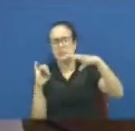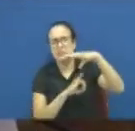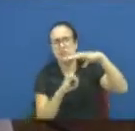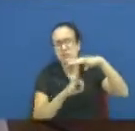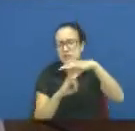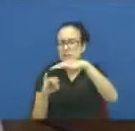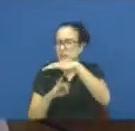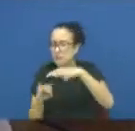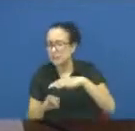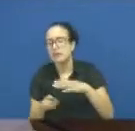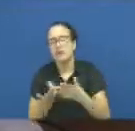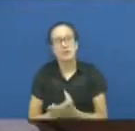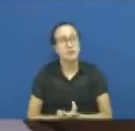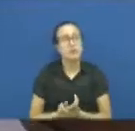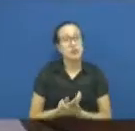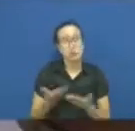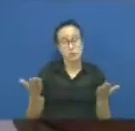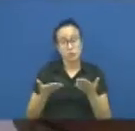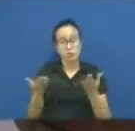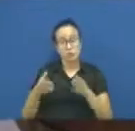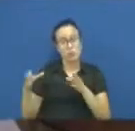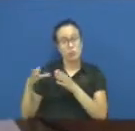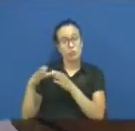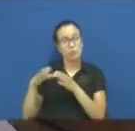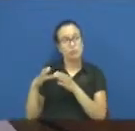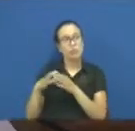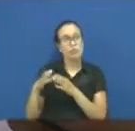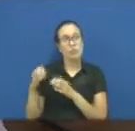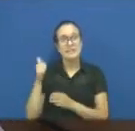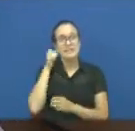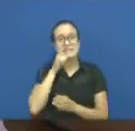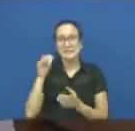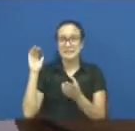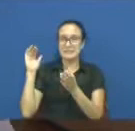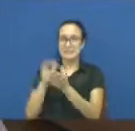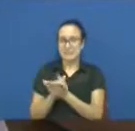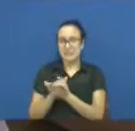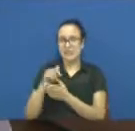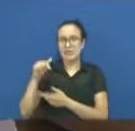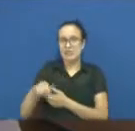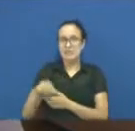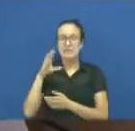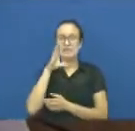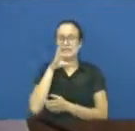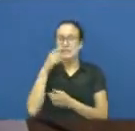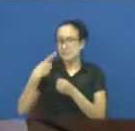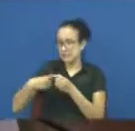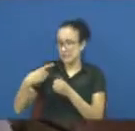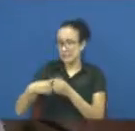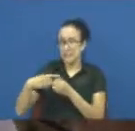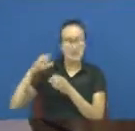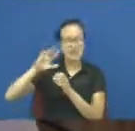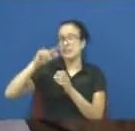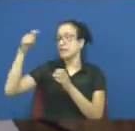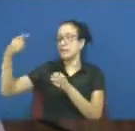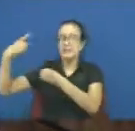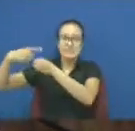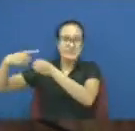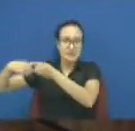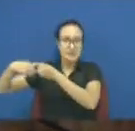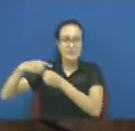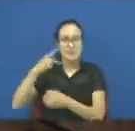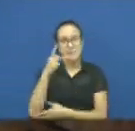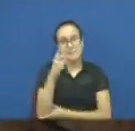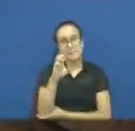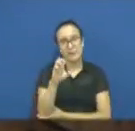ele milita junto com a sua esposa na cidade de Petrolina, fazendo lá também diferença,